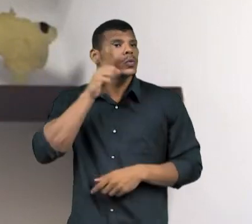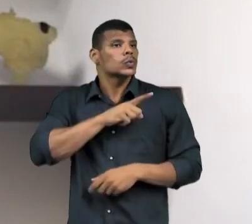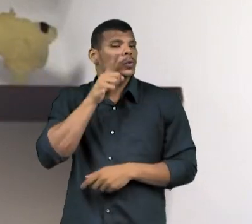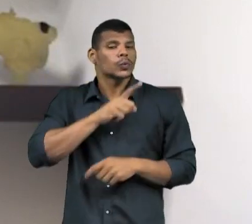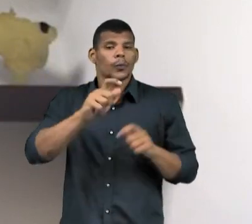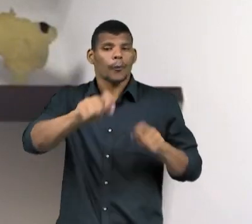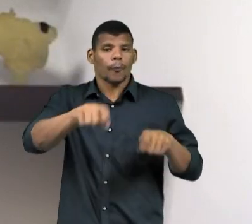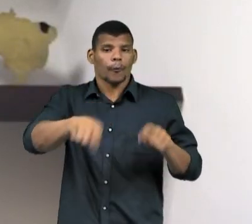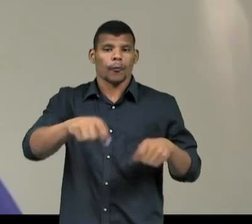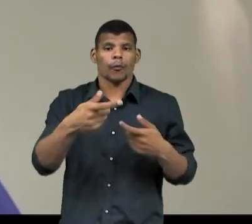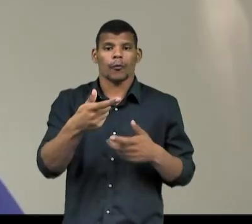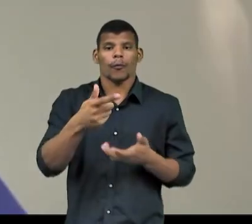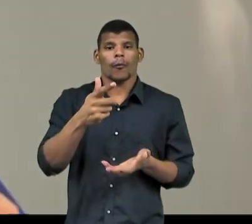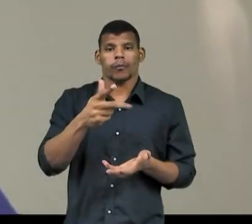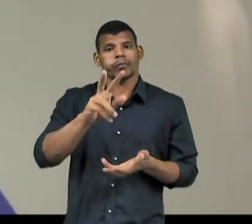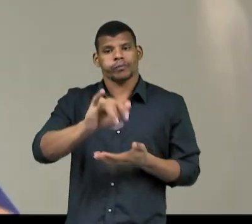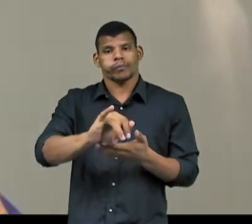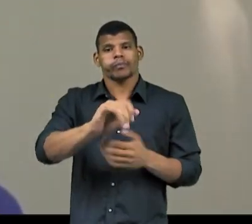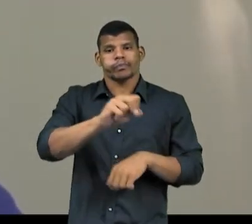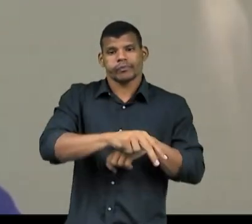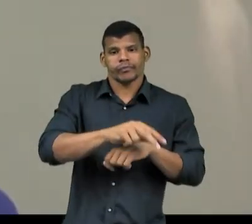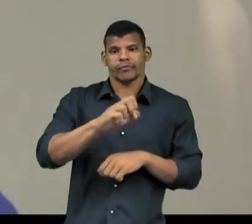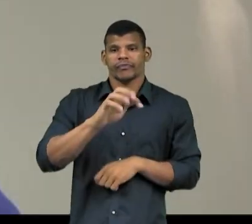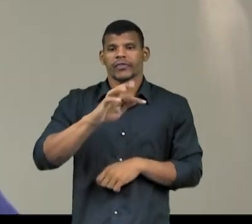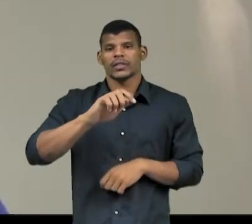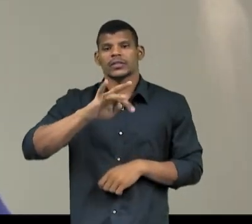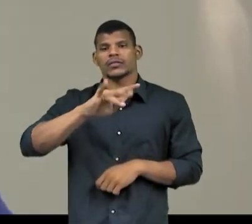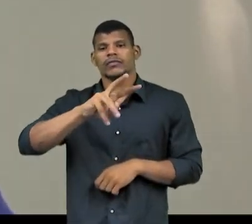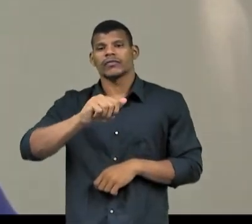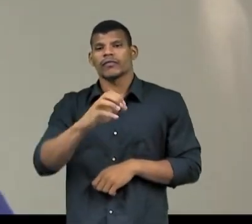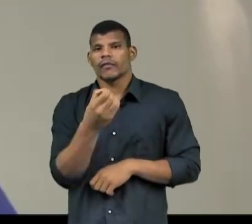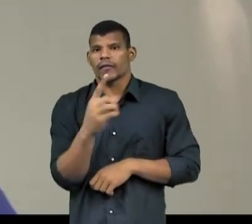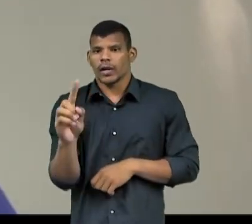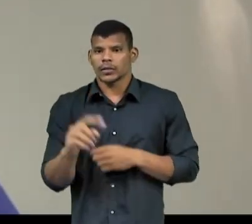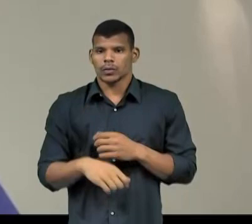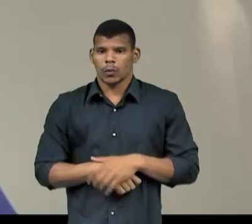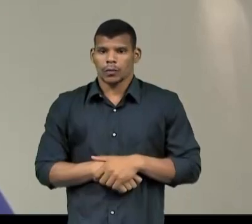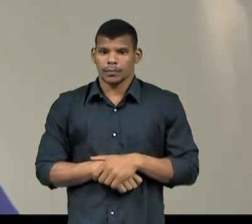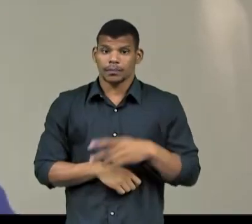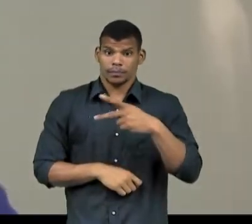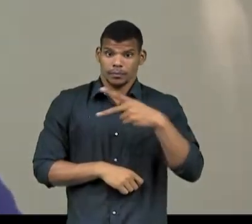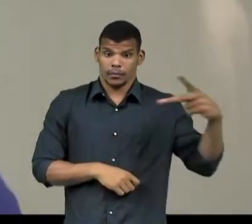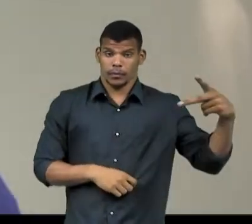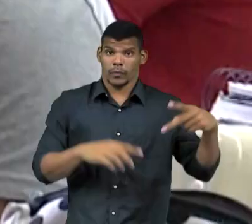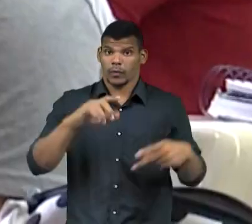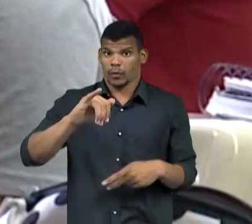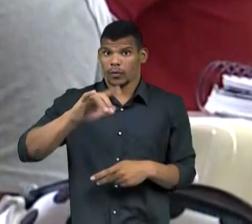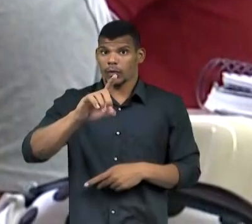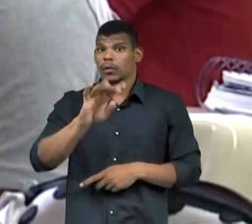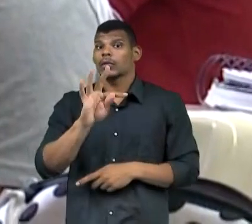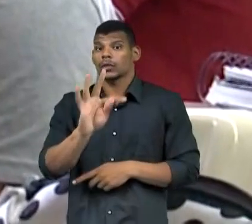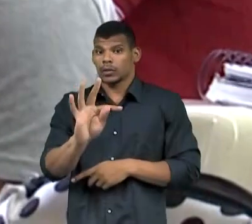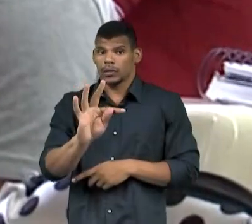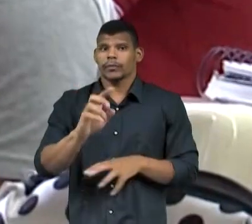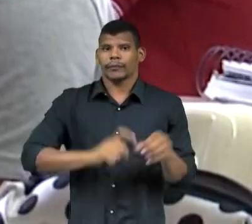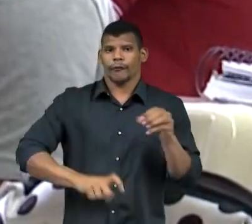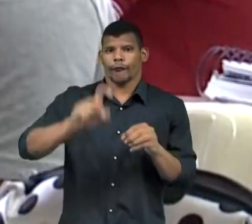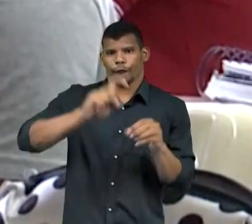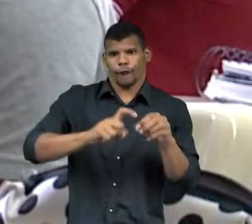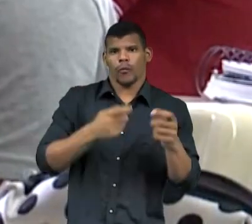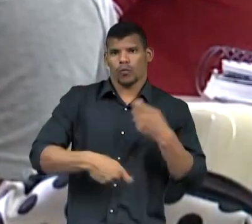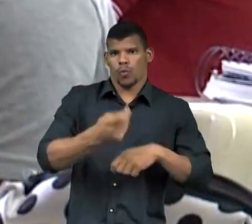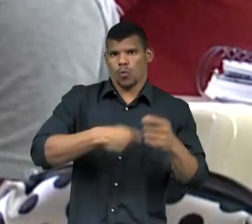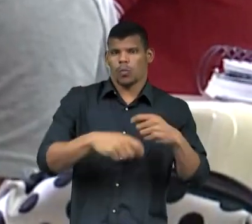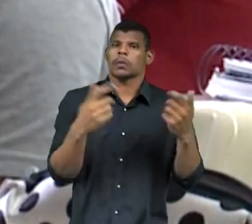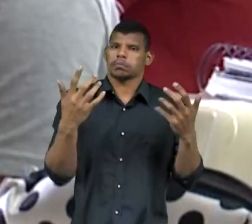possibilidade de efetivação. Apesar das dificuldades, o presidente do IDT celebra a retomada econômica e ressalta o